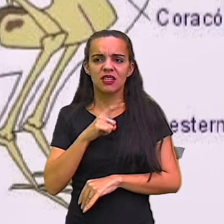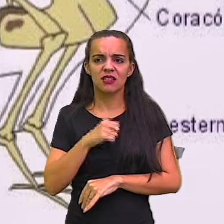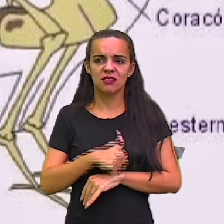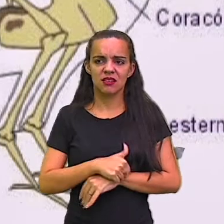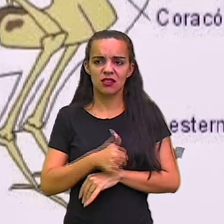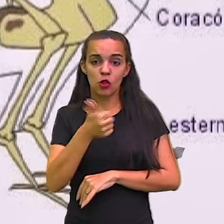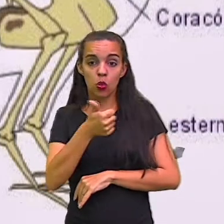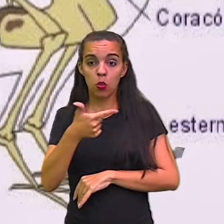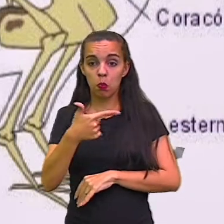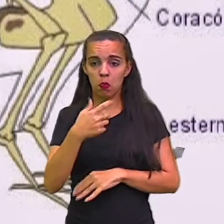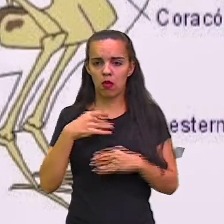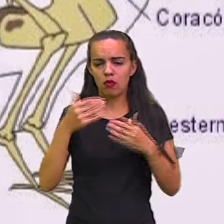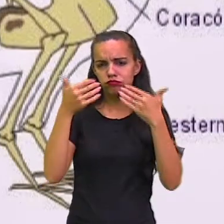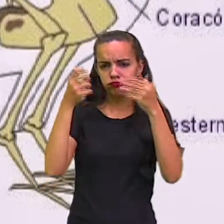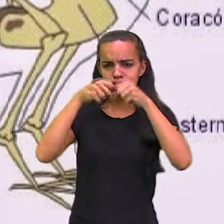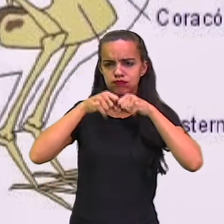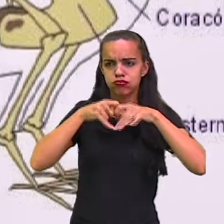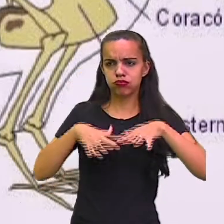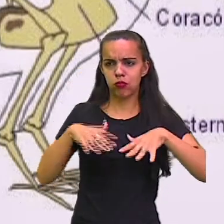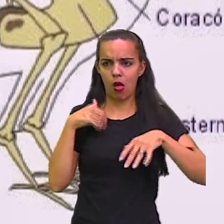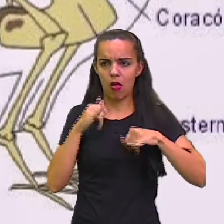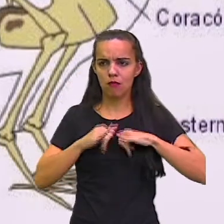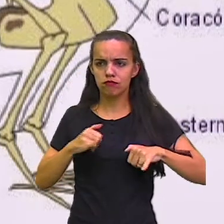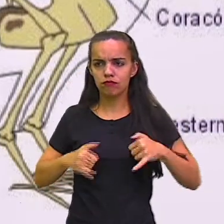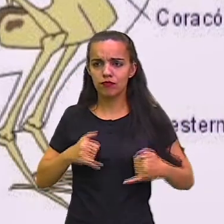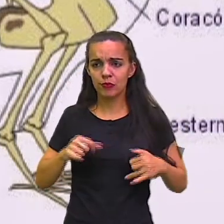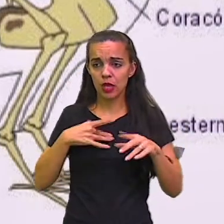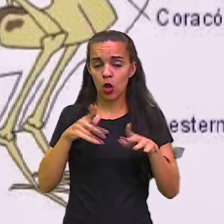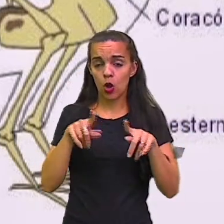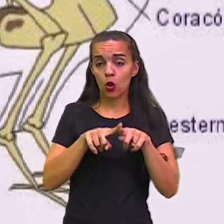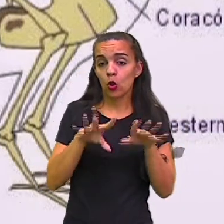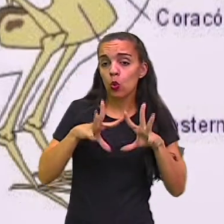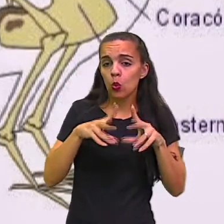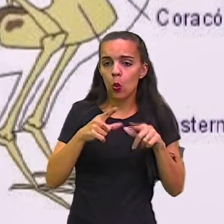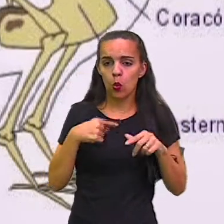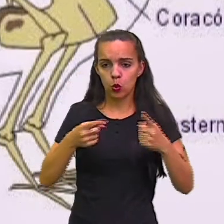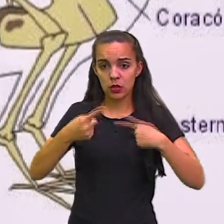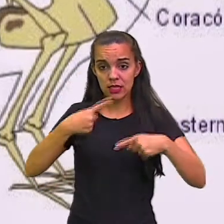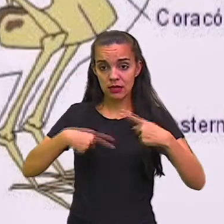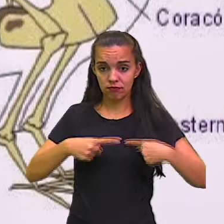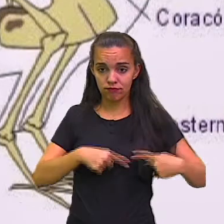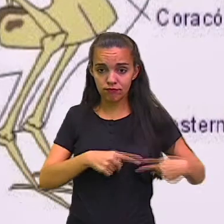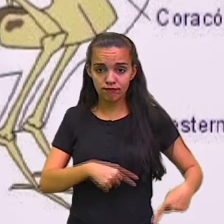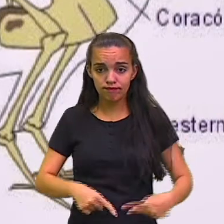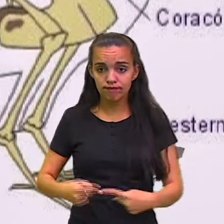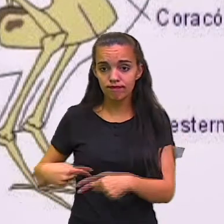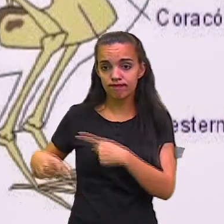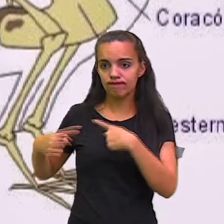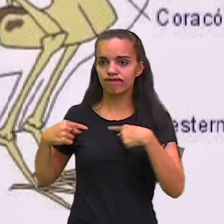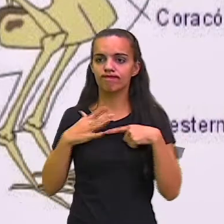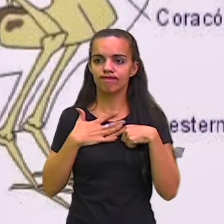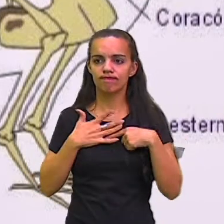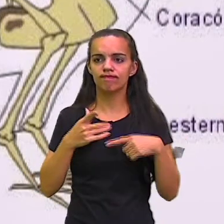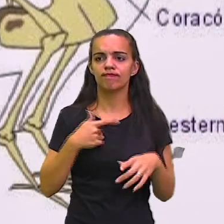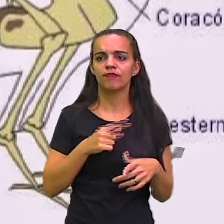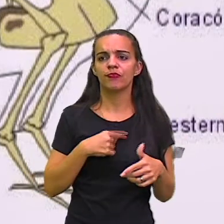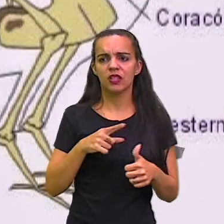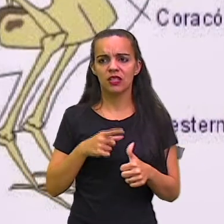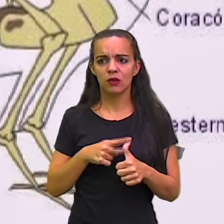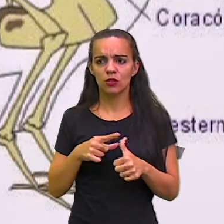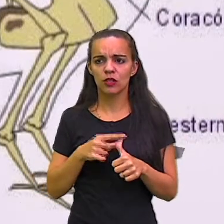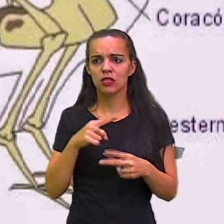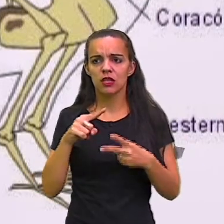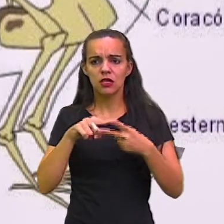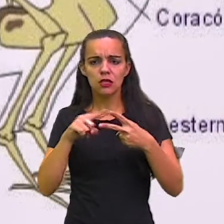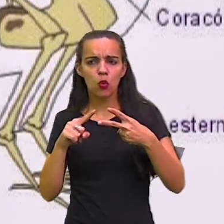de nervos cranianos e no sistema circulatório seu coração é constituído por quatro cavidades átrios